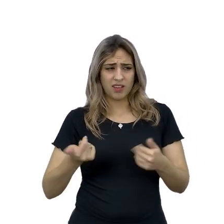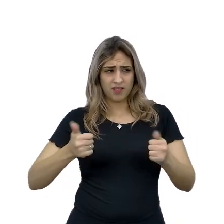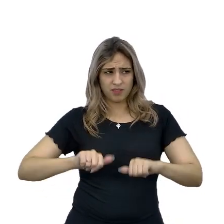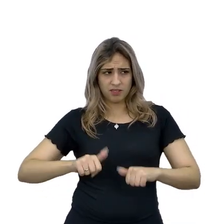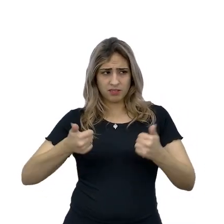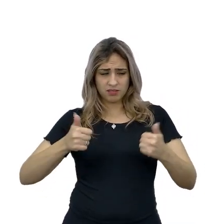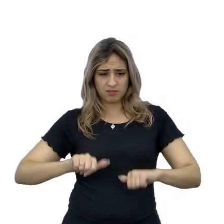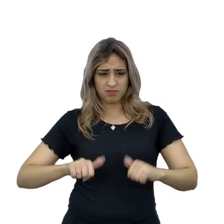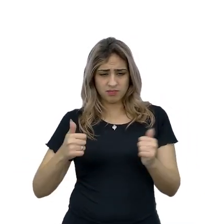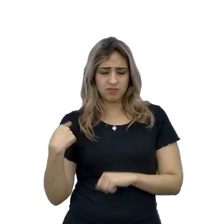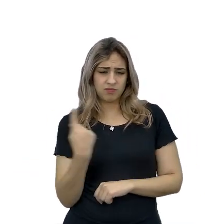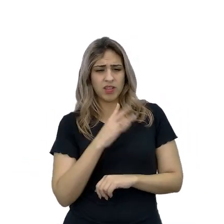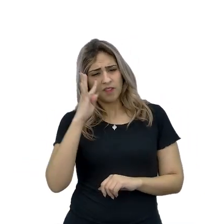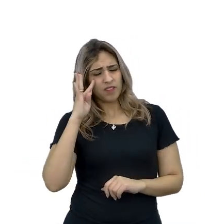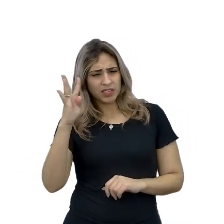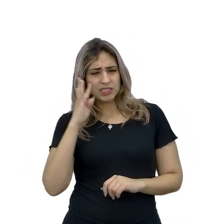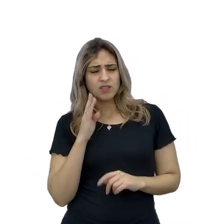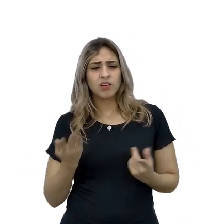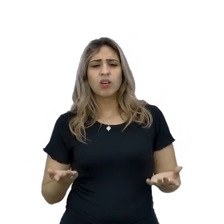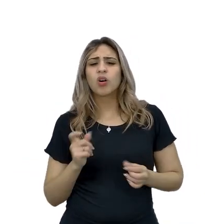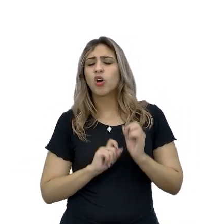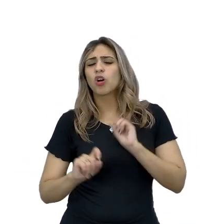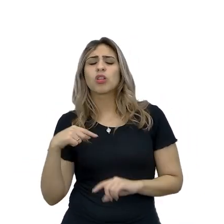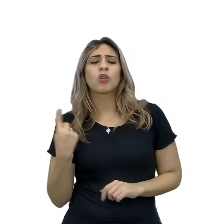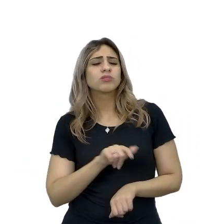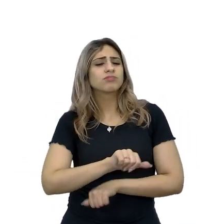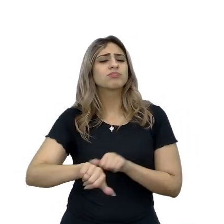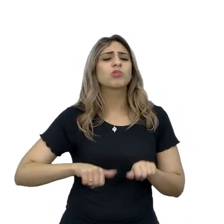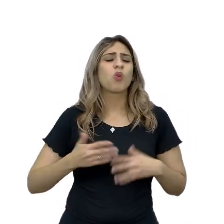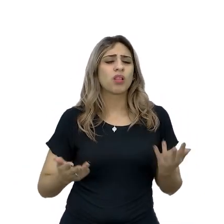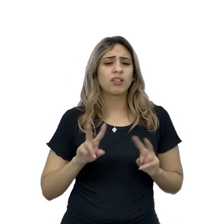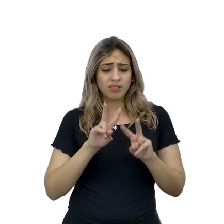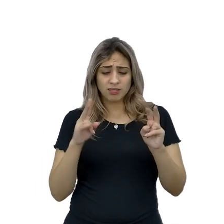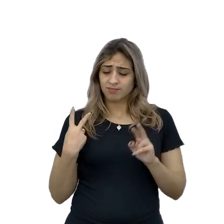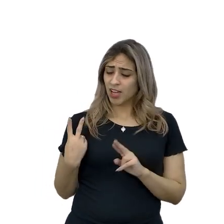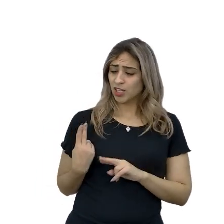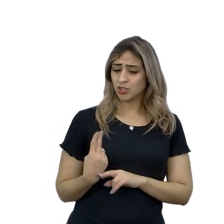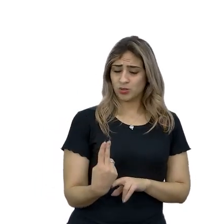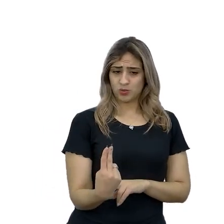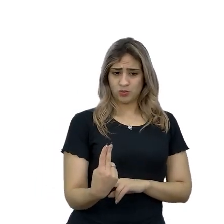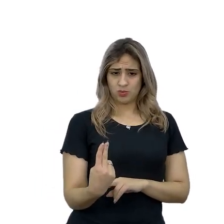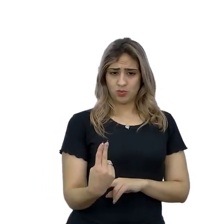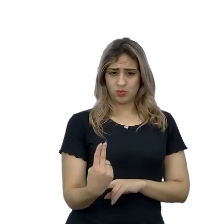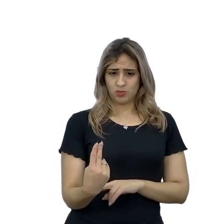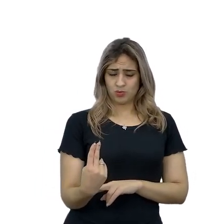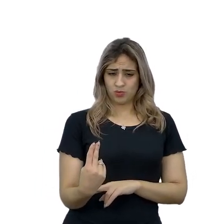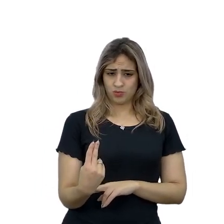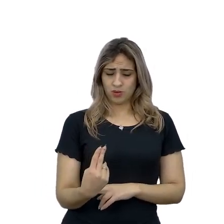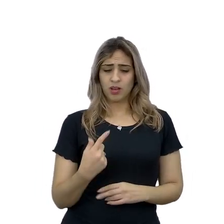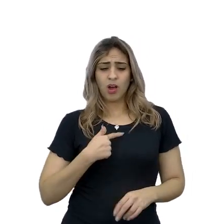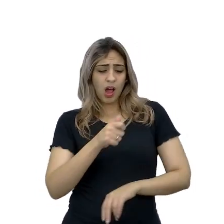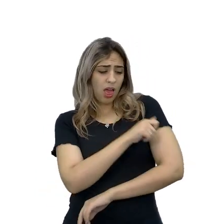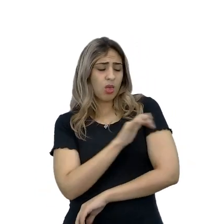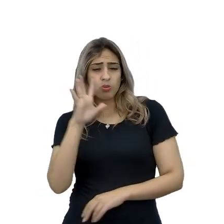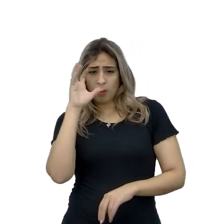avaliação, ela deve ser reflexiva. O que nós vamos mudar? Porque aquela questão é de mão dupla. Ela avalia tanto o que o aluno aprendeu ou aquilo que a